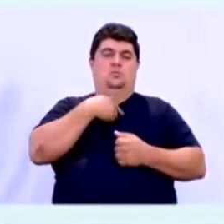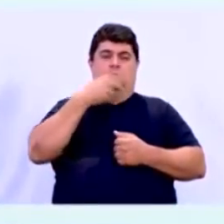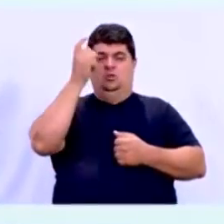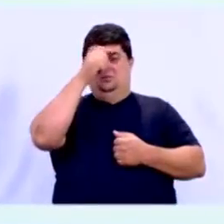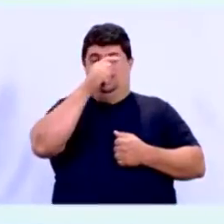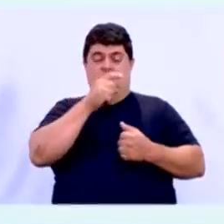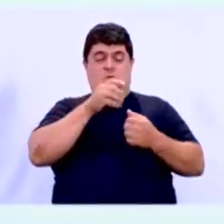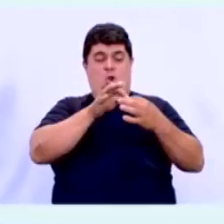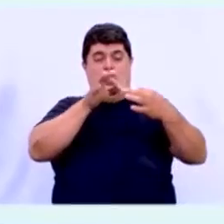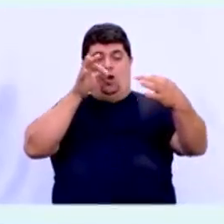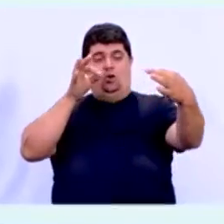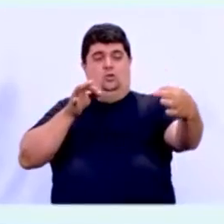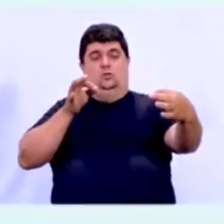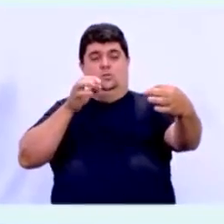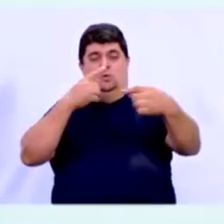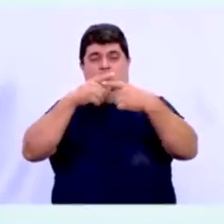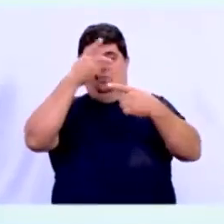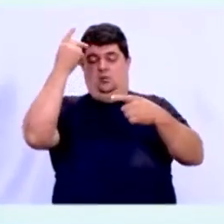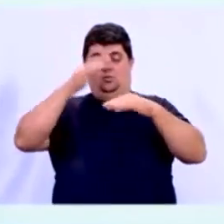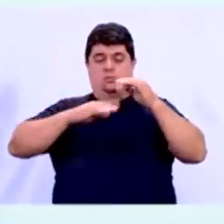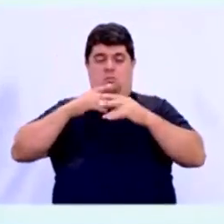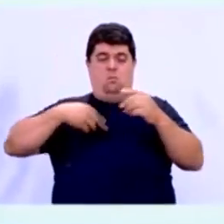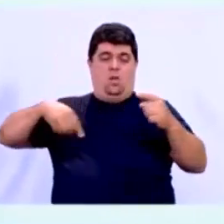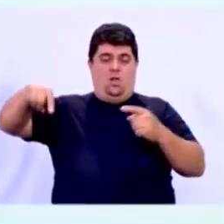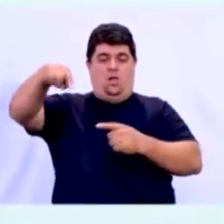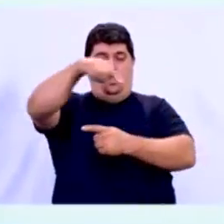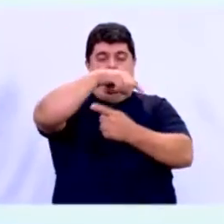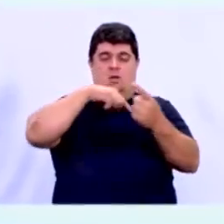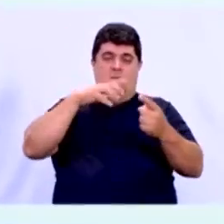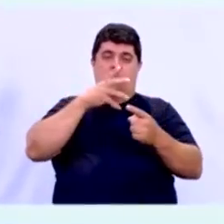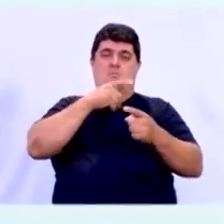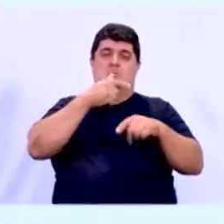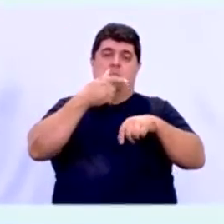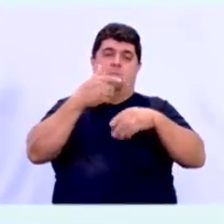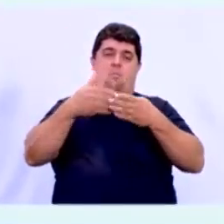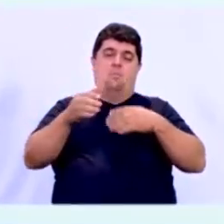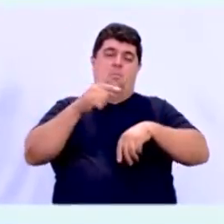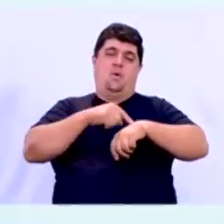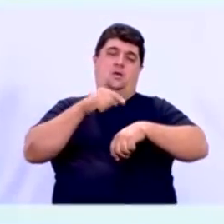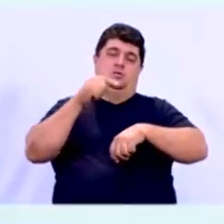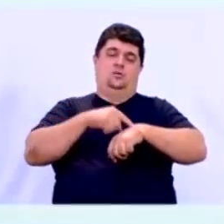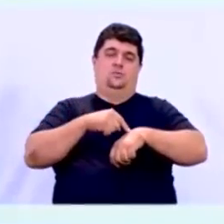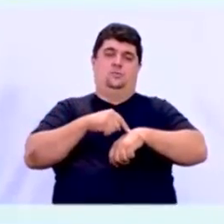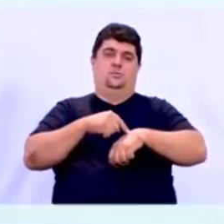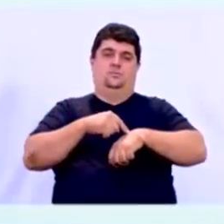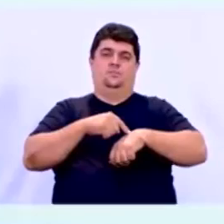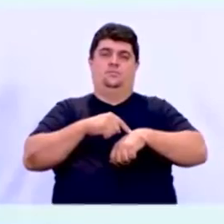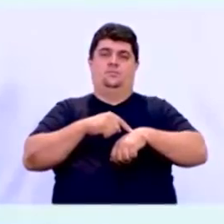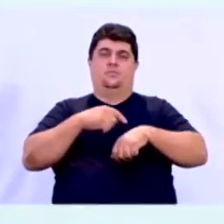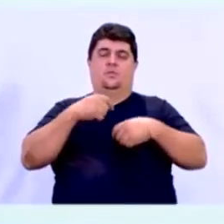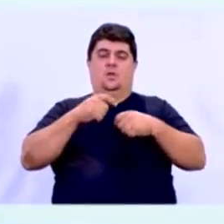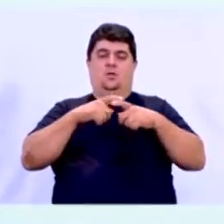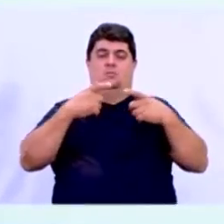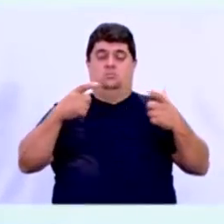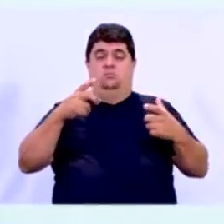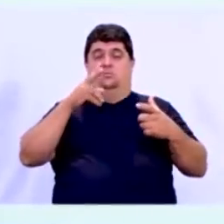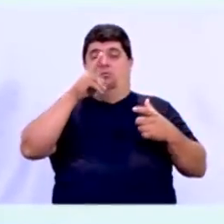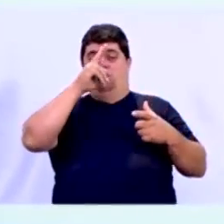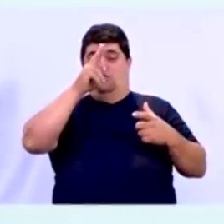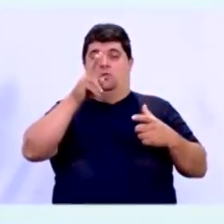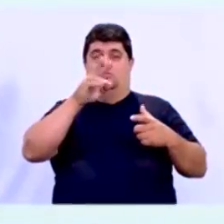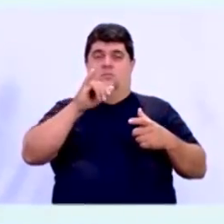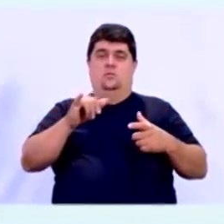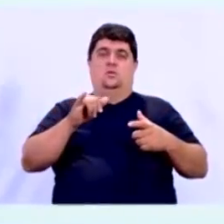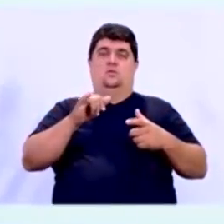automaticamente a sua produtividade, vai reduzir tempo, vai maximizar, potencializar os recursos